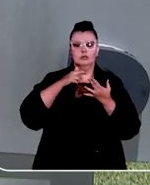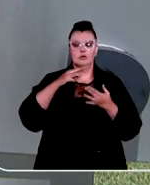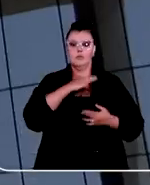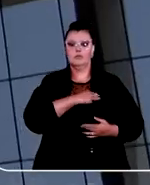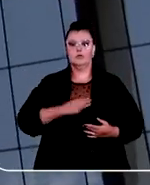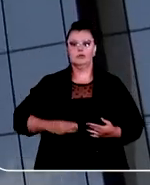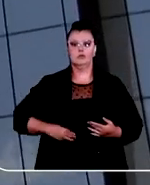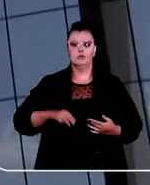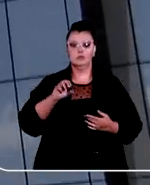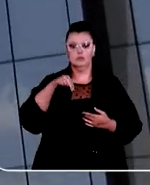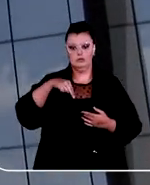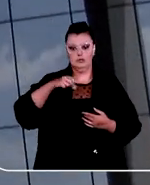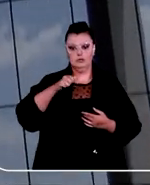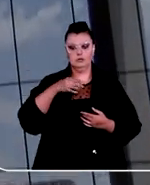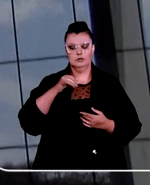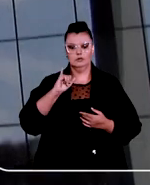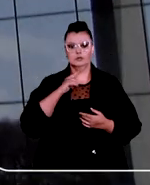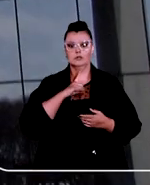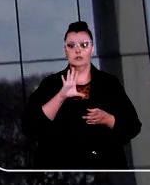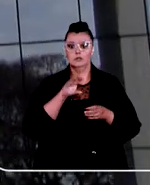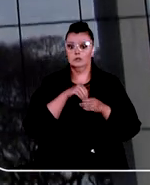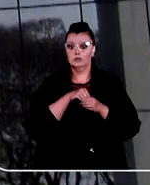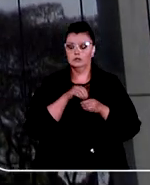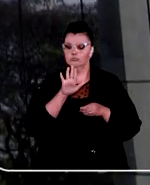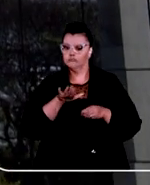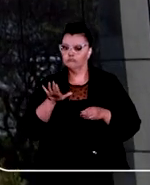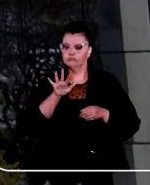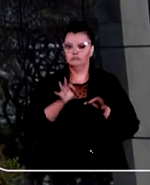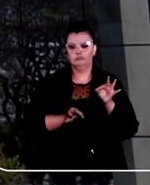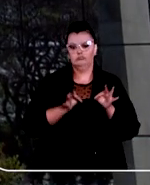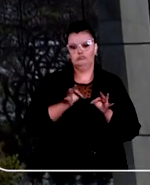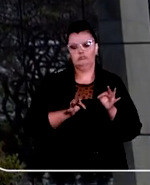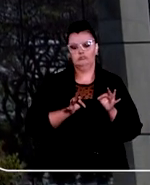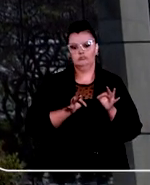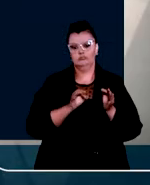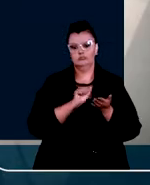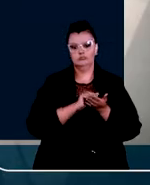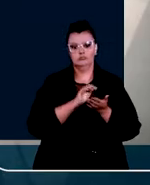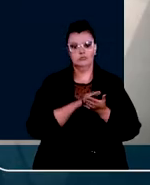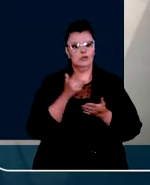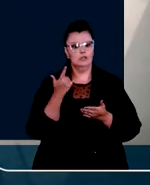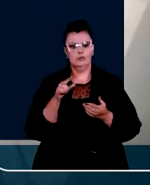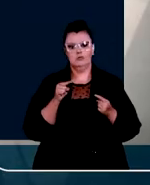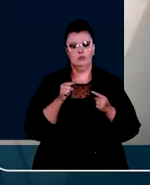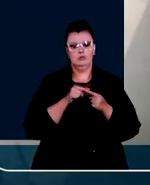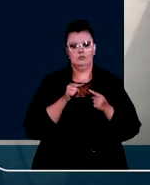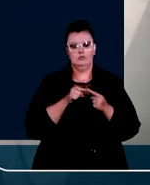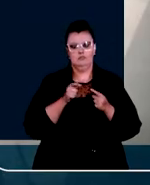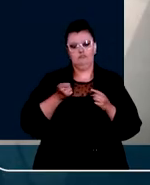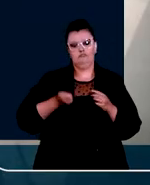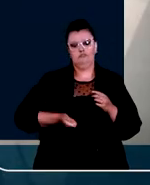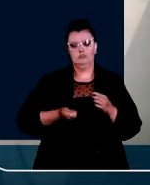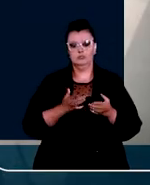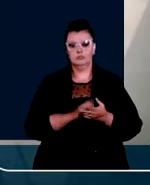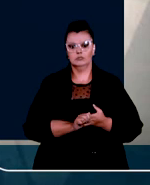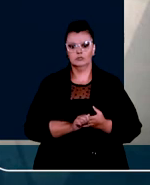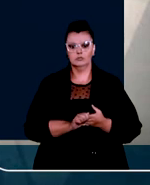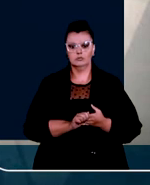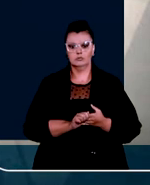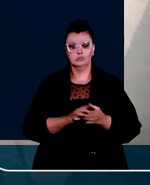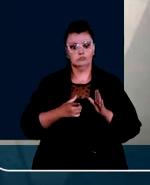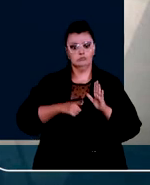do mérito devido à falta da versão original do título de crédito industrial no STJ a relatora do recurso